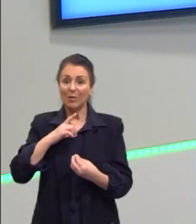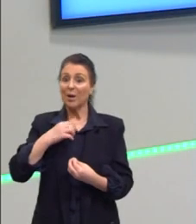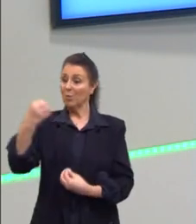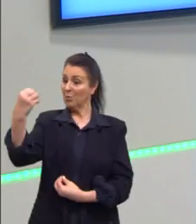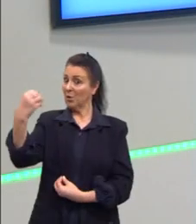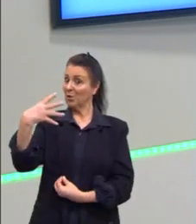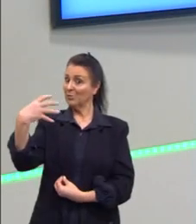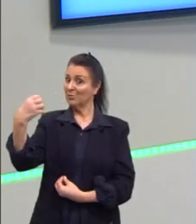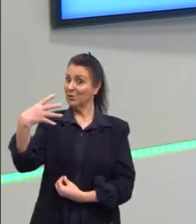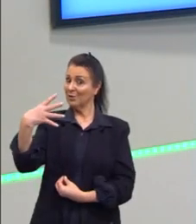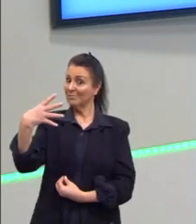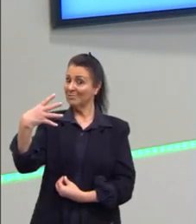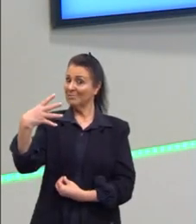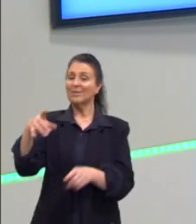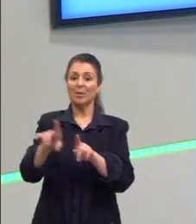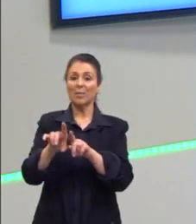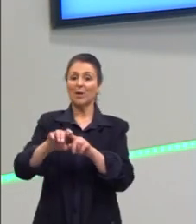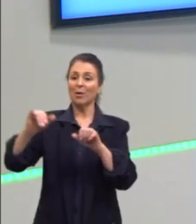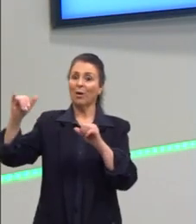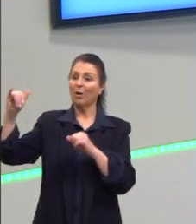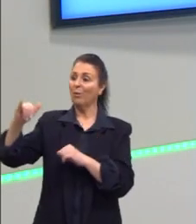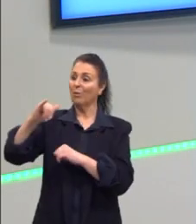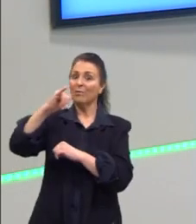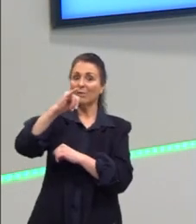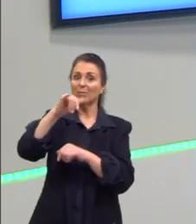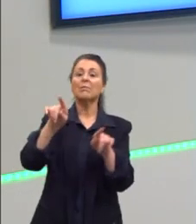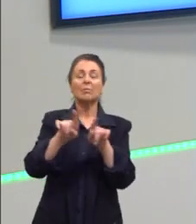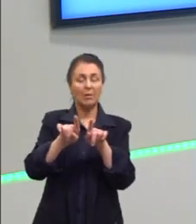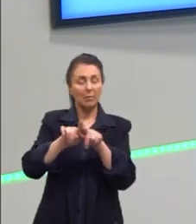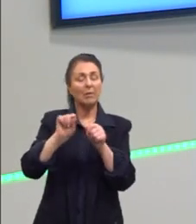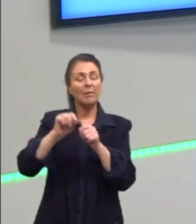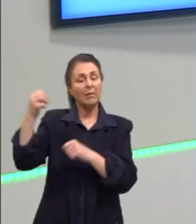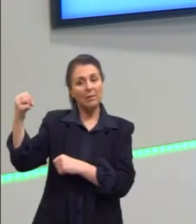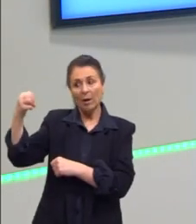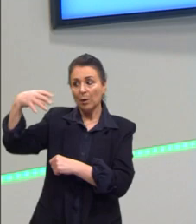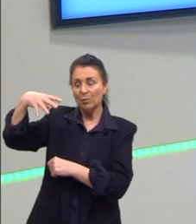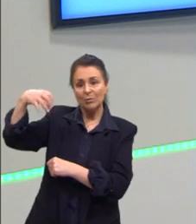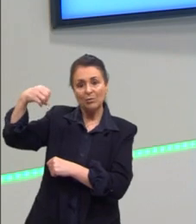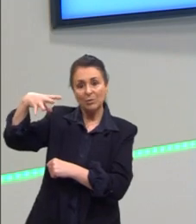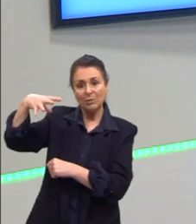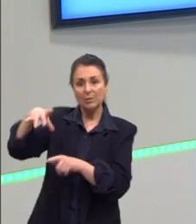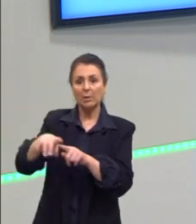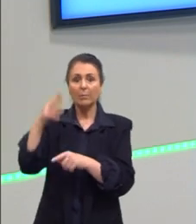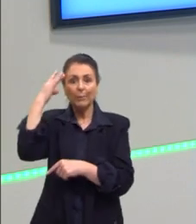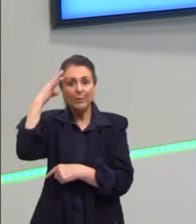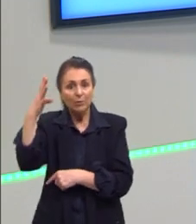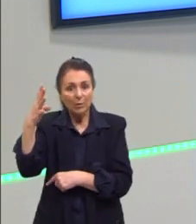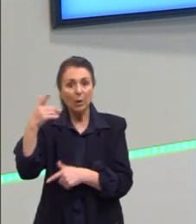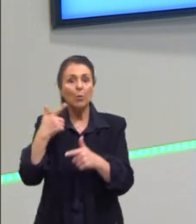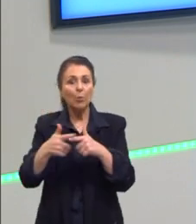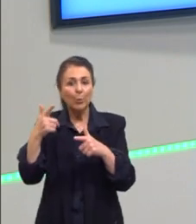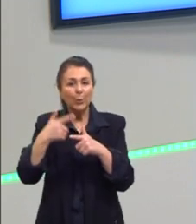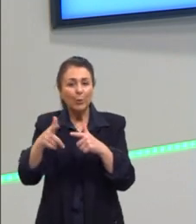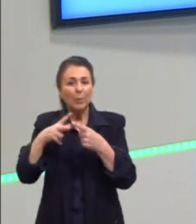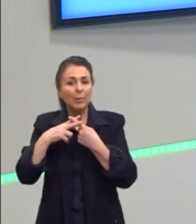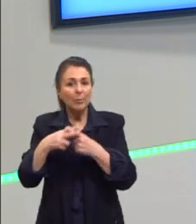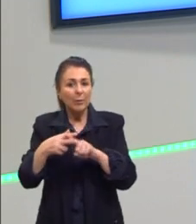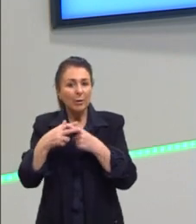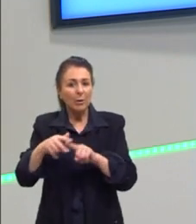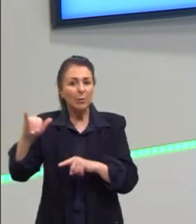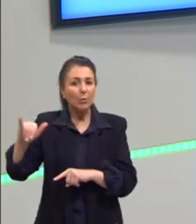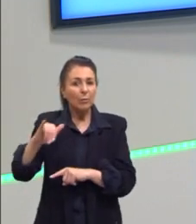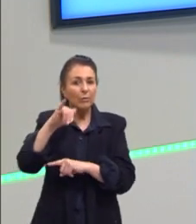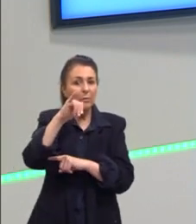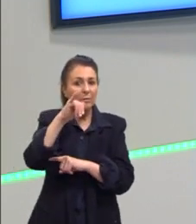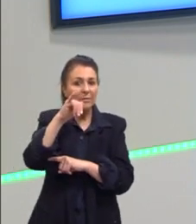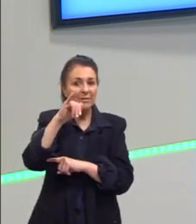raio-x né Então imagina o risco de andar com uma aeronave com problema mecânico de rachadura